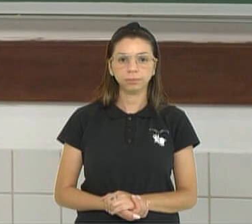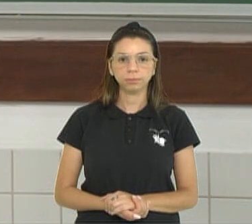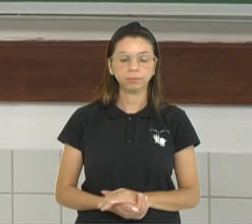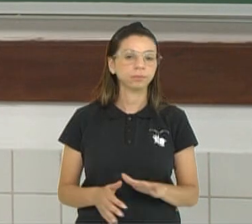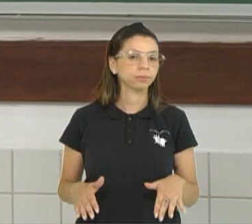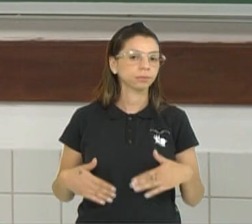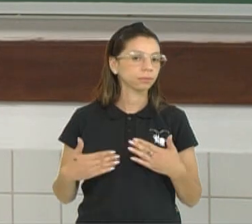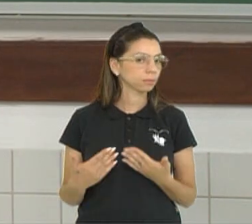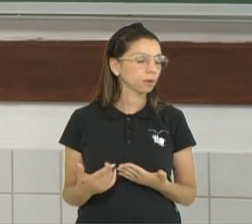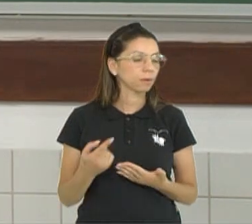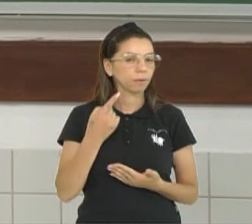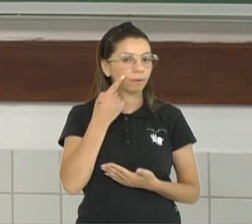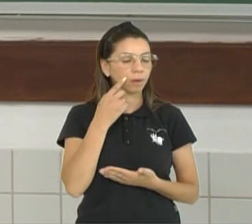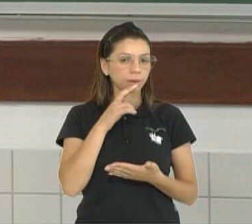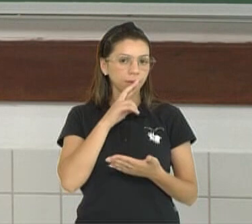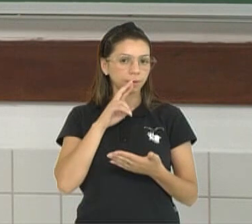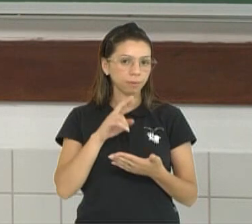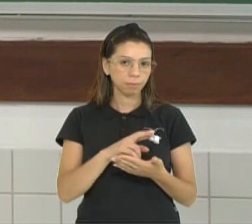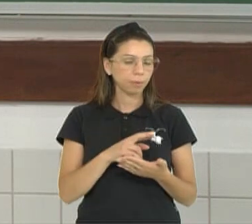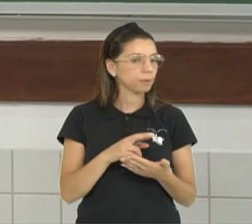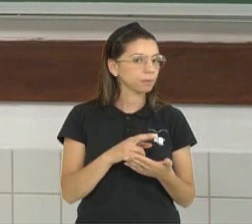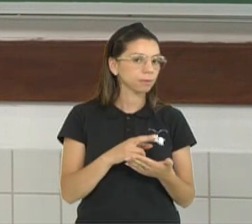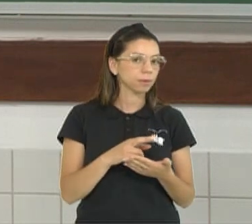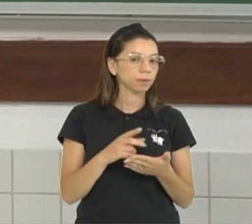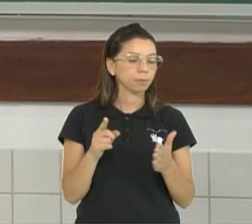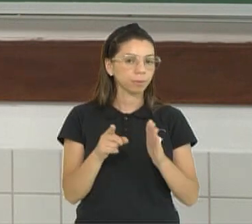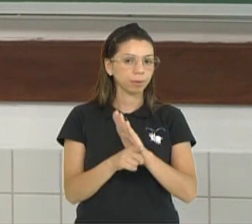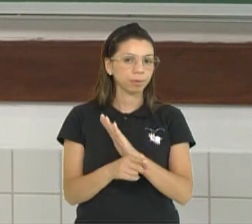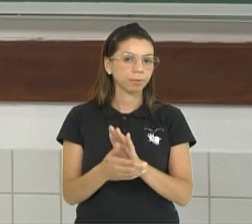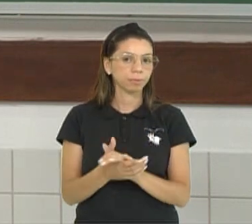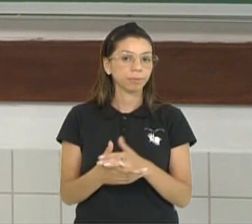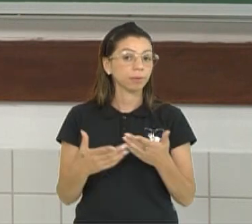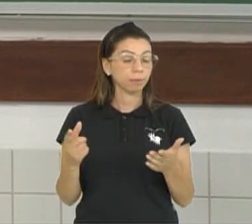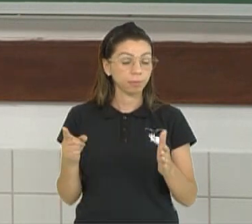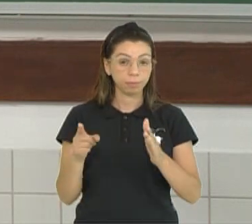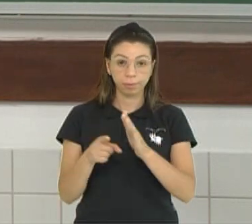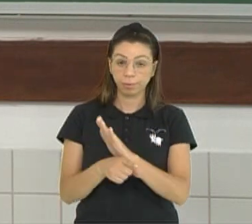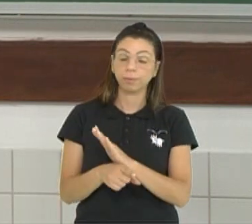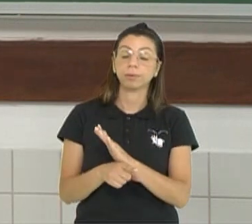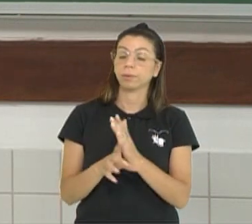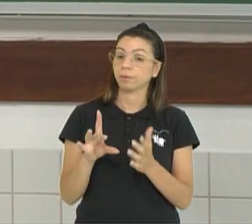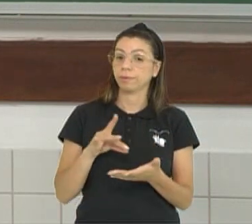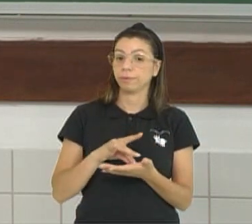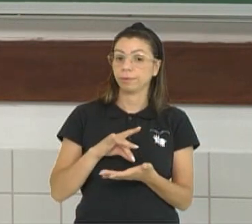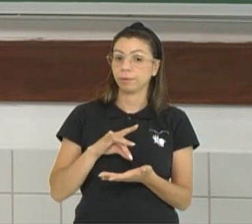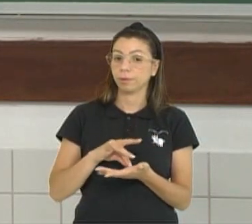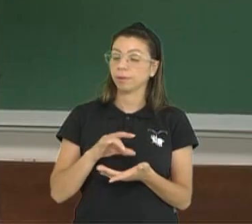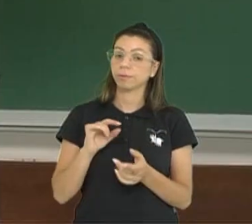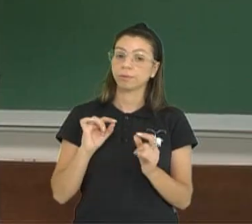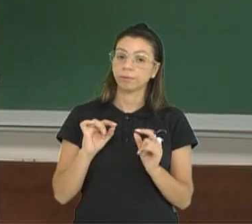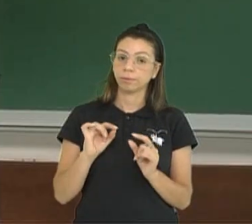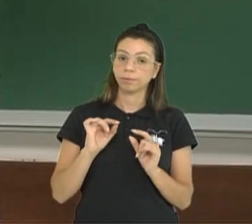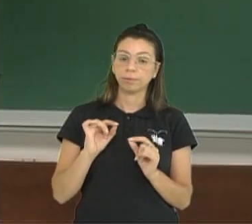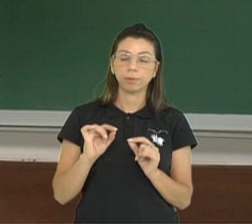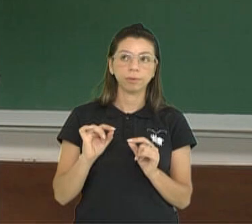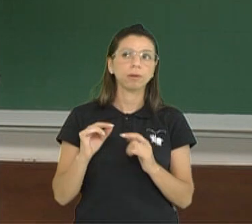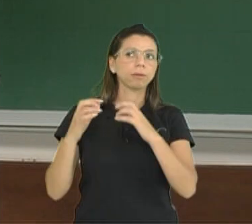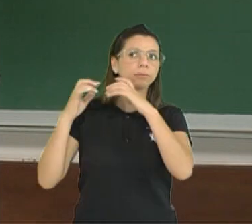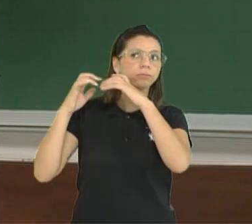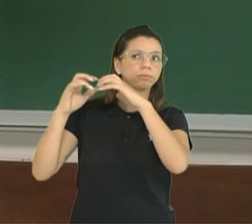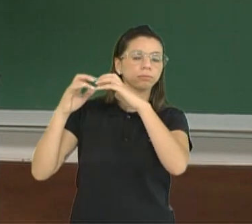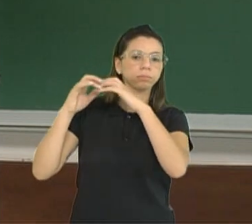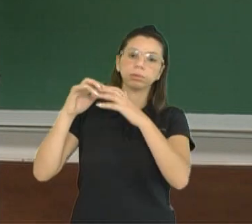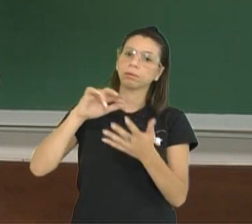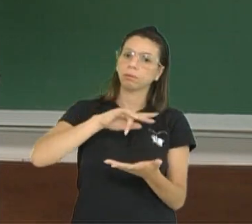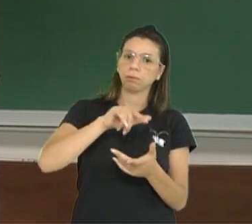Bom, pessoal, vamos ver qual é a resposta da nossa pergunta. Essa é uma pergunta que, na verdade, está na cabeça de um